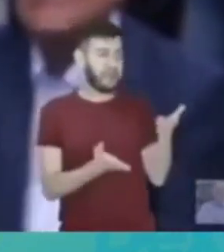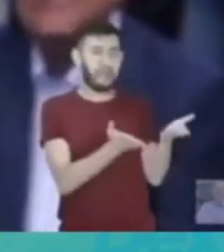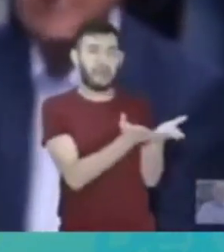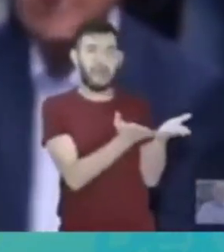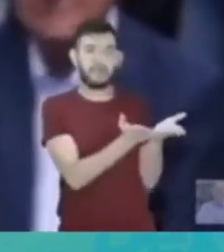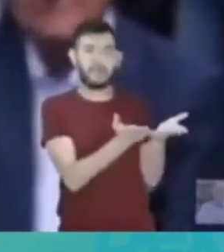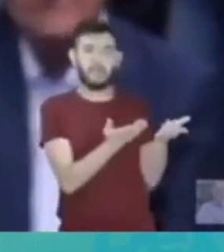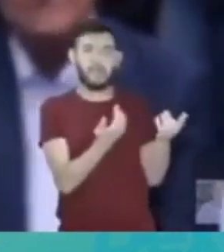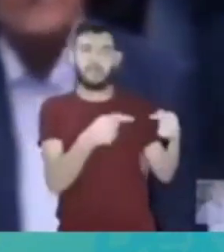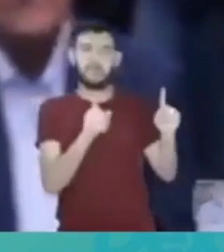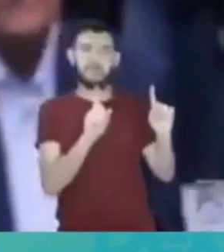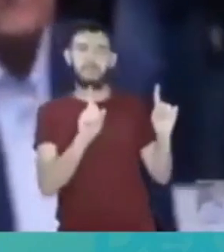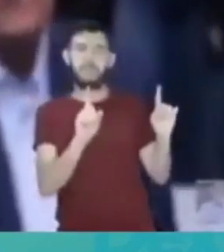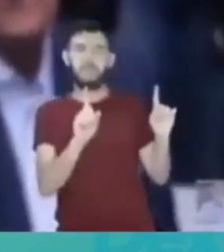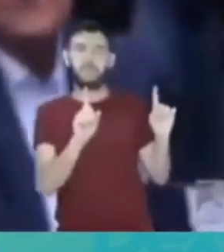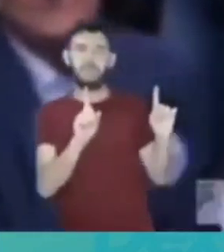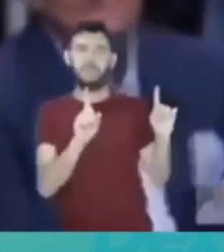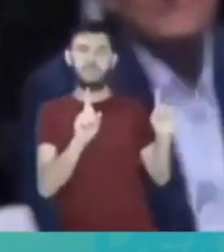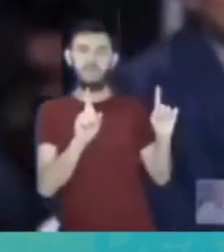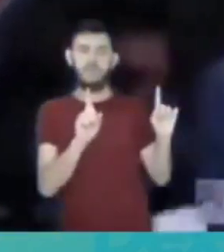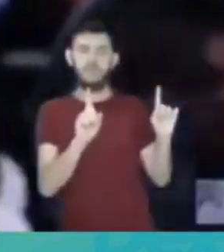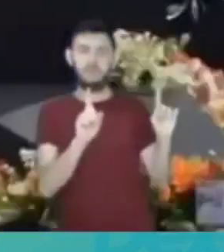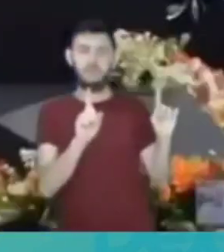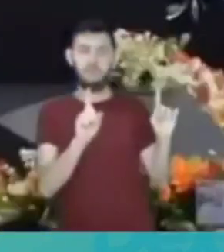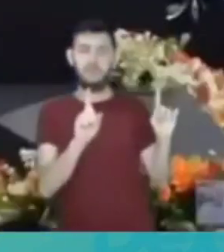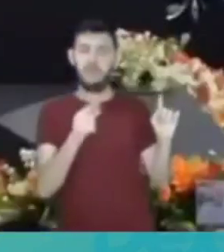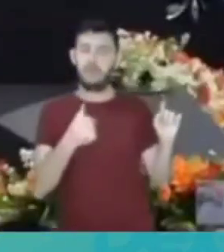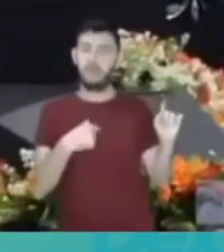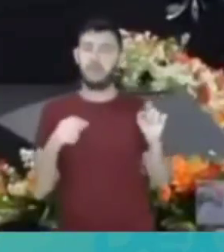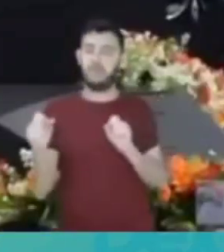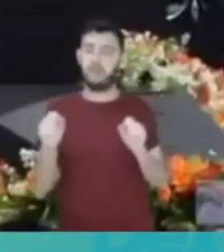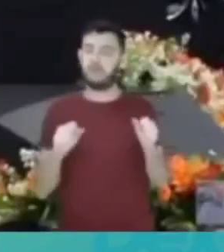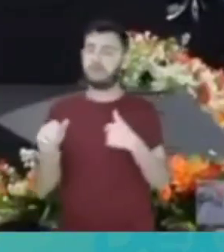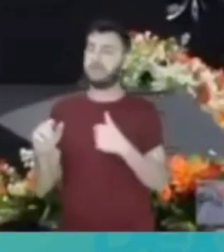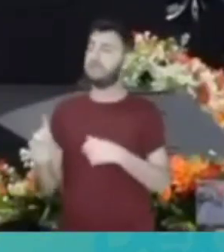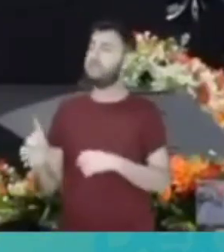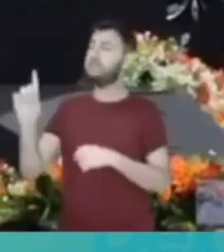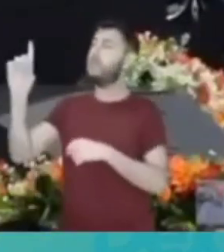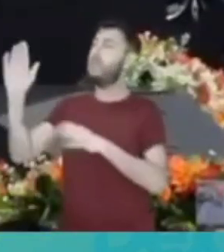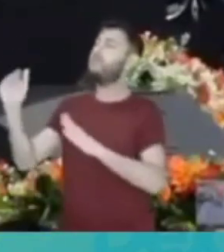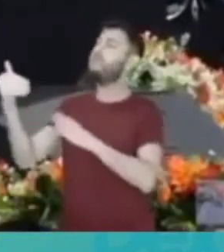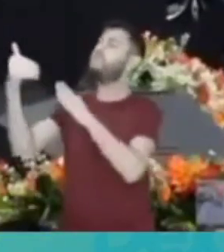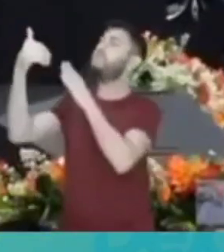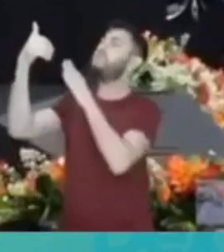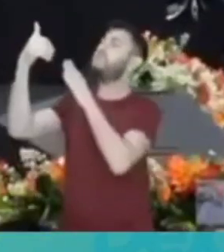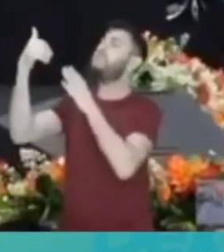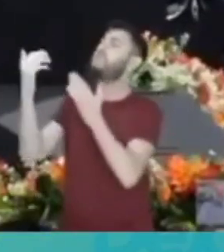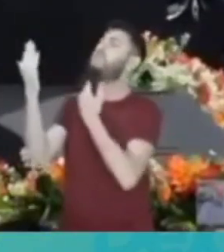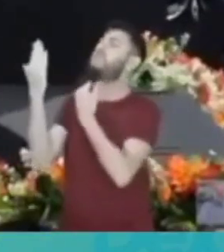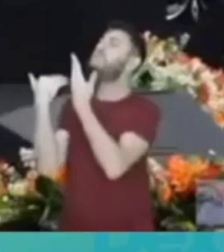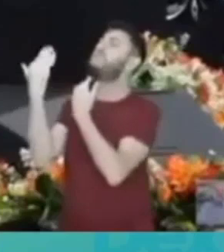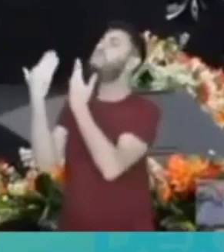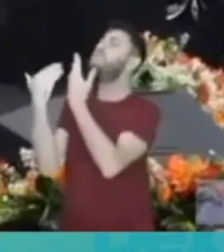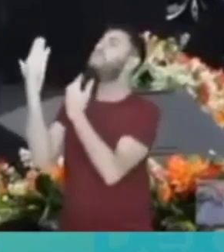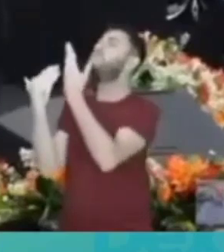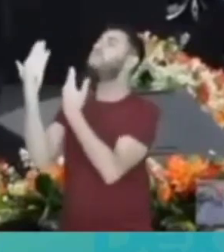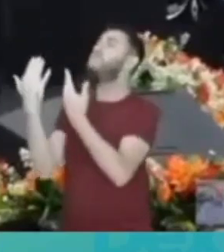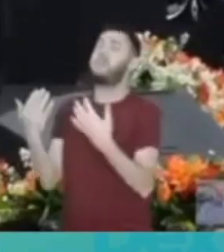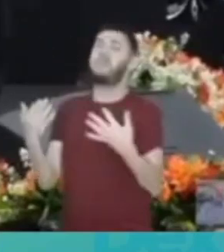no meu quarto e conversar com Deus quantas horas eu quiser, sem pedir favor a